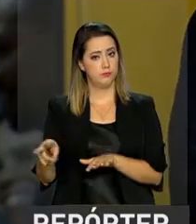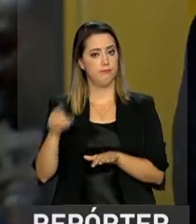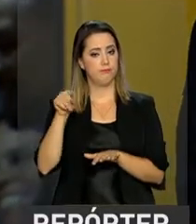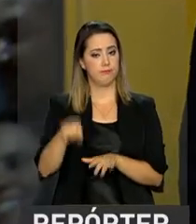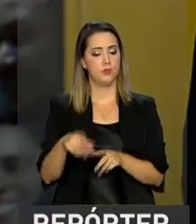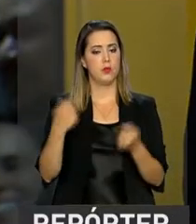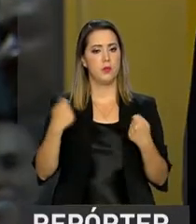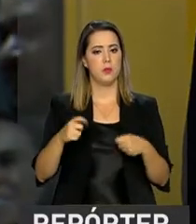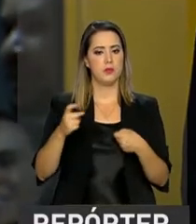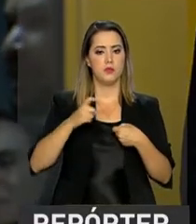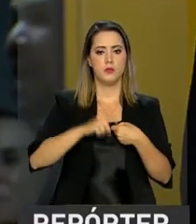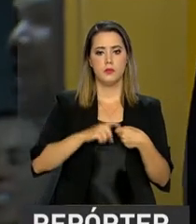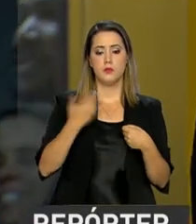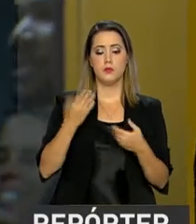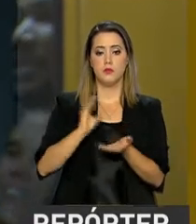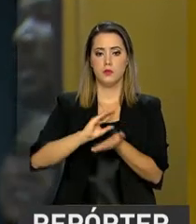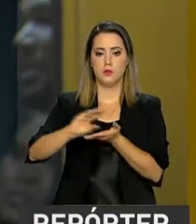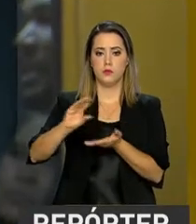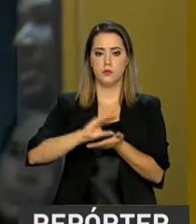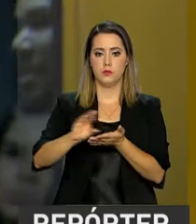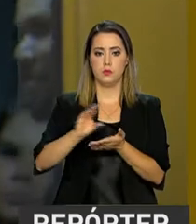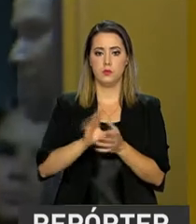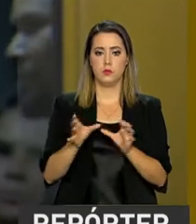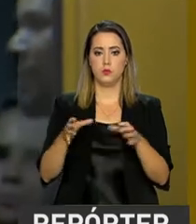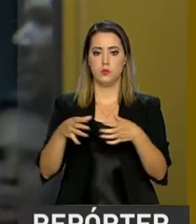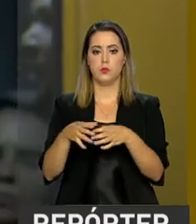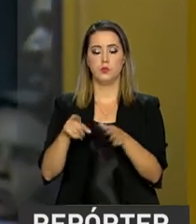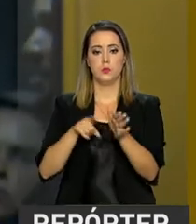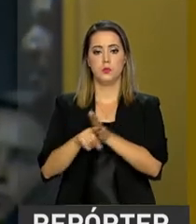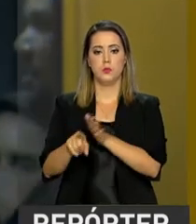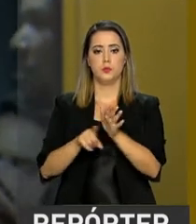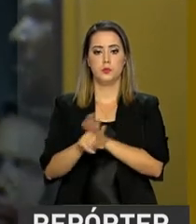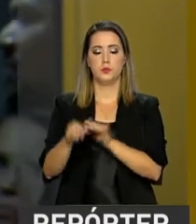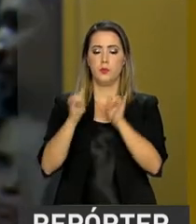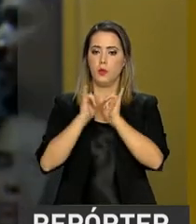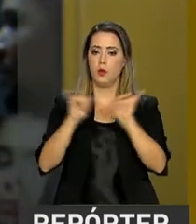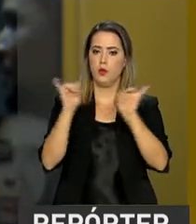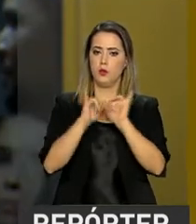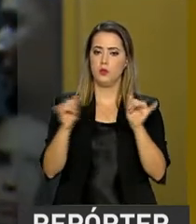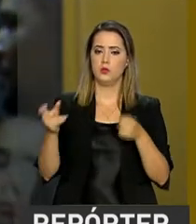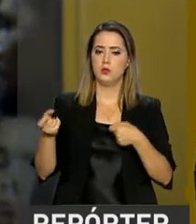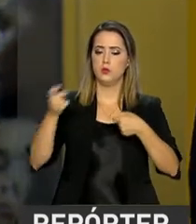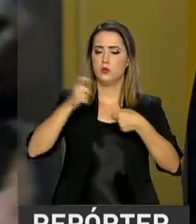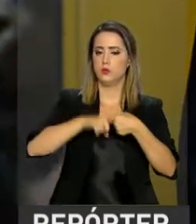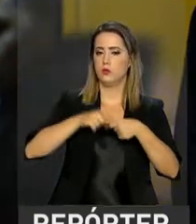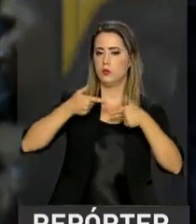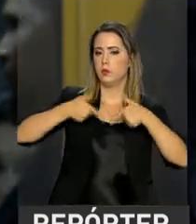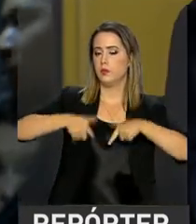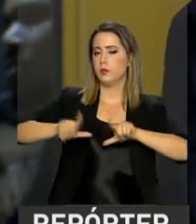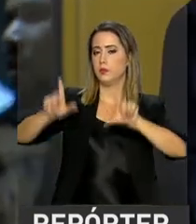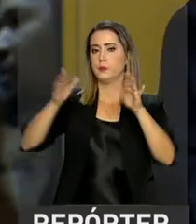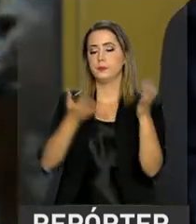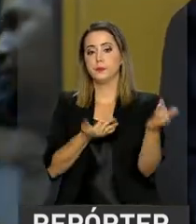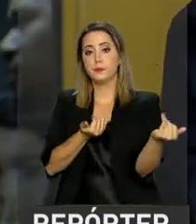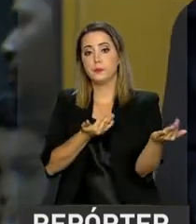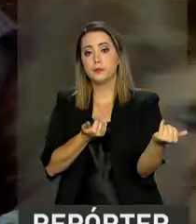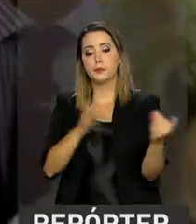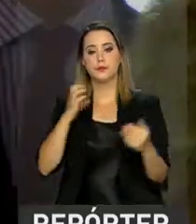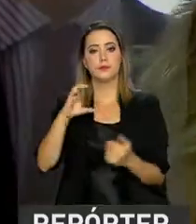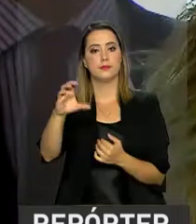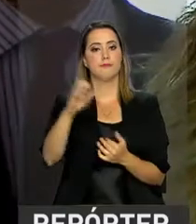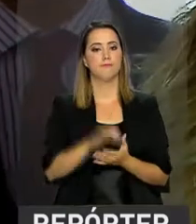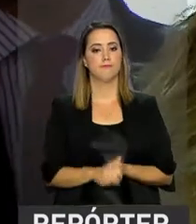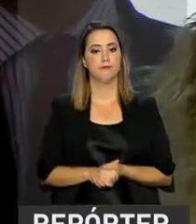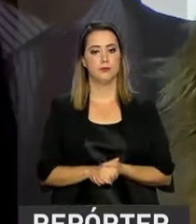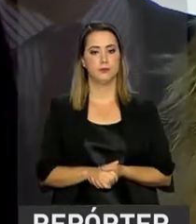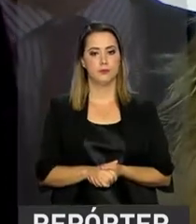recuperar a capacidade de investimentos no setor e anunciou a retomada do prêmio jovem cientista é